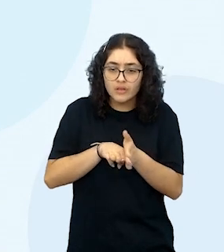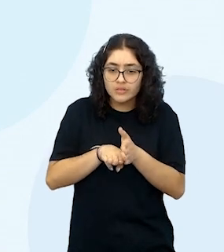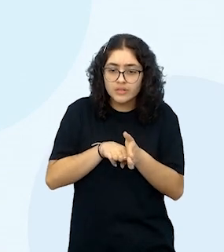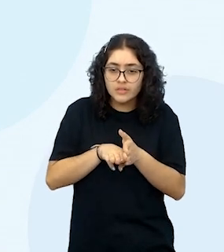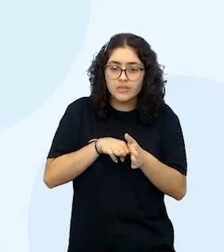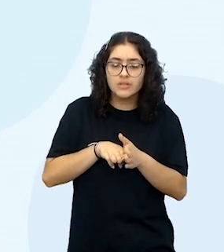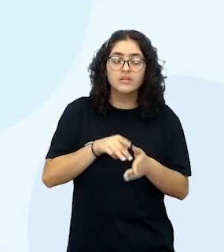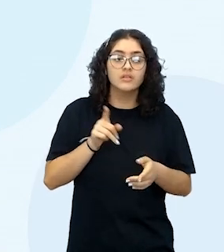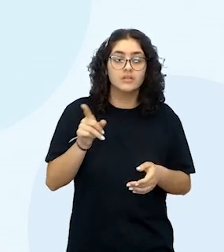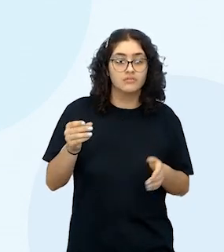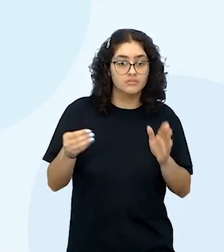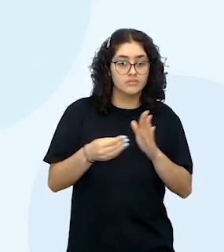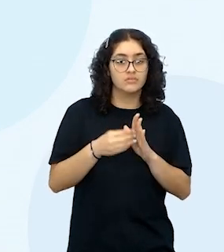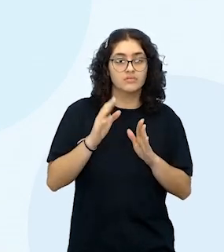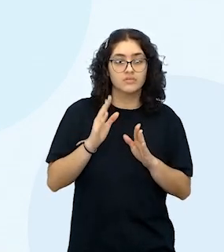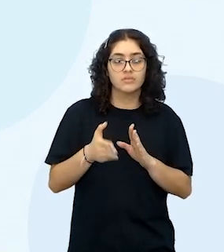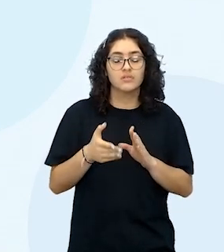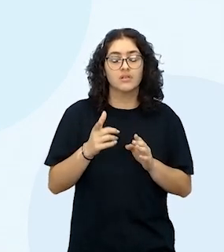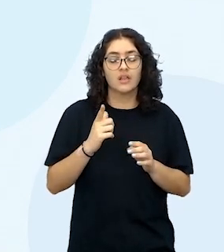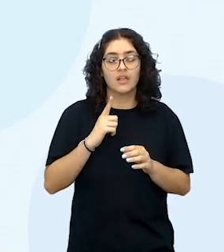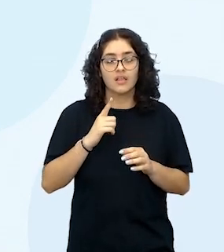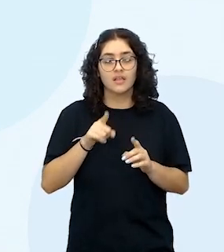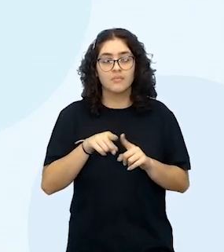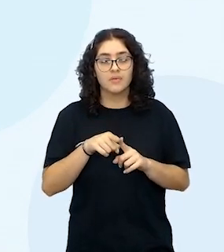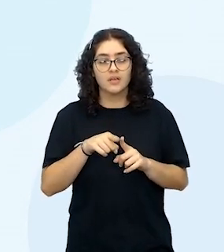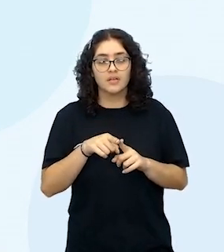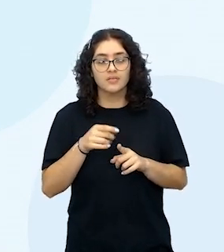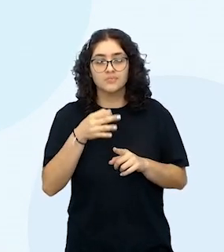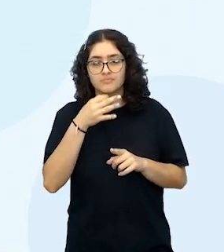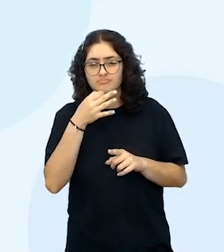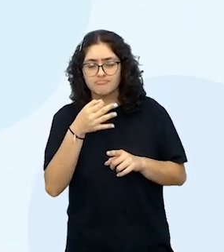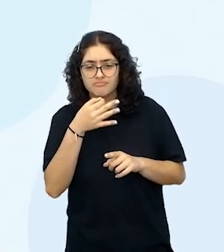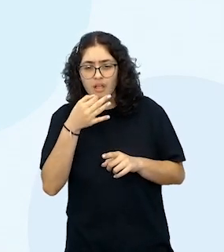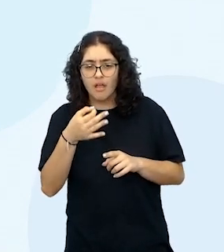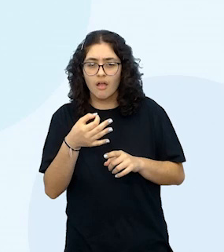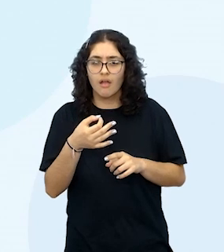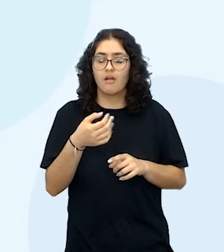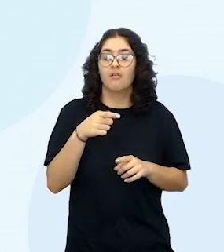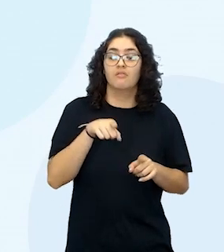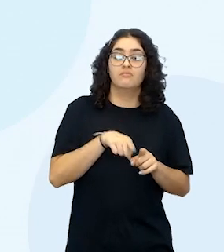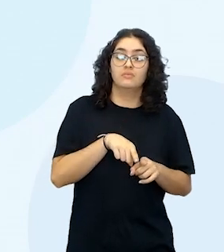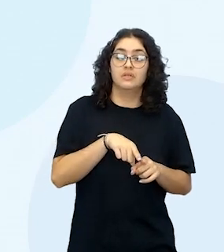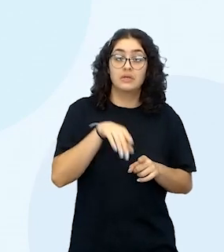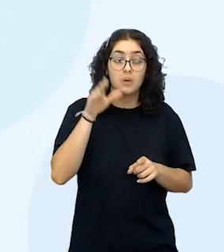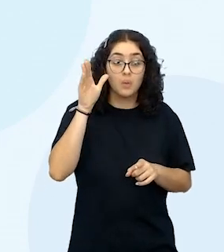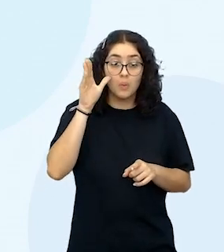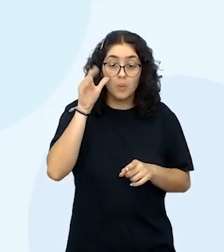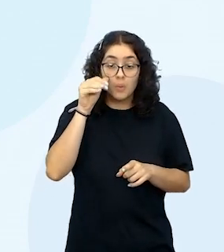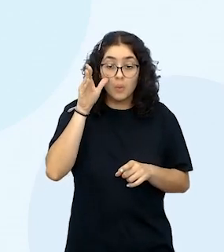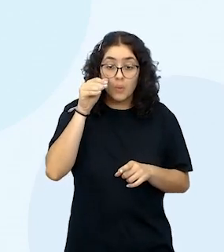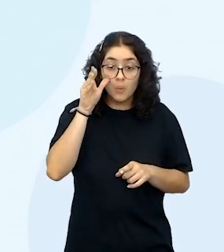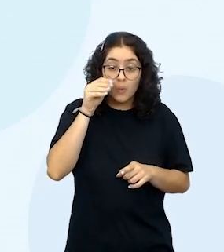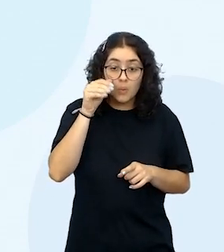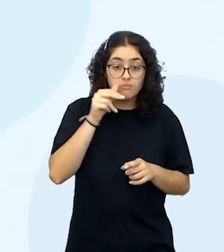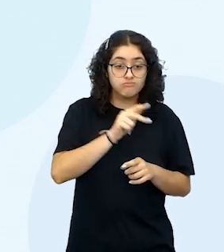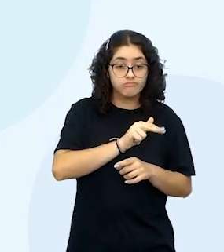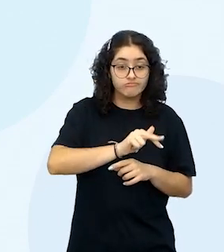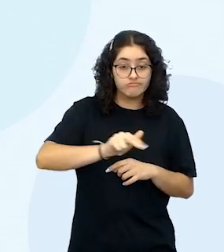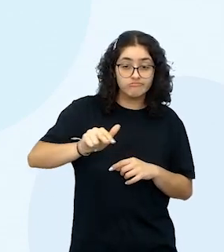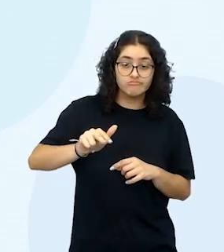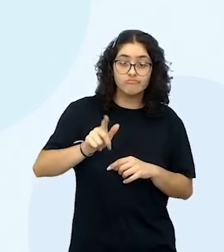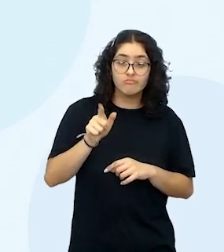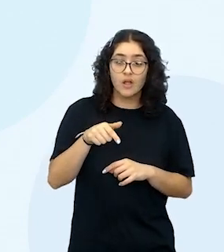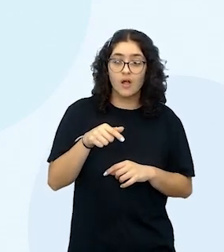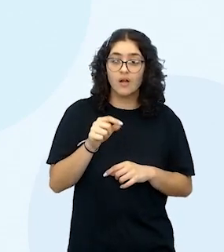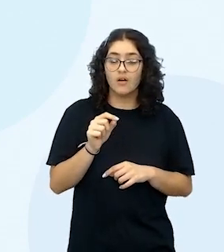Que o professor colocou. Então, o senso crítico. O senso crítico. A então, curiosidade. Gente, muito obrigada. Continua colocando no chat, né? Que qualquer